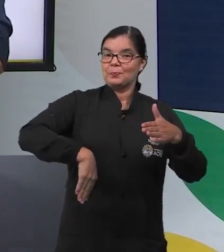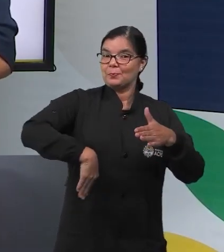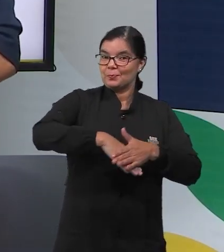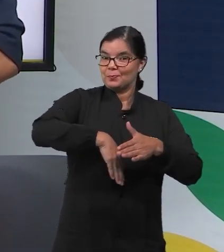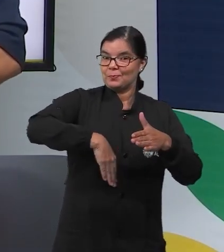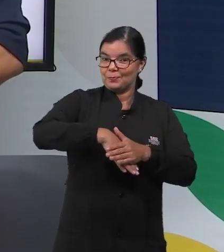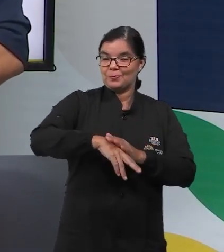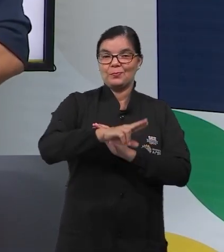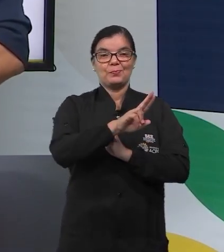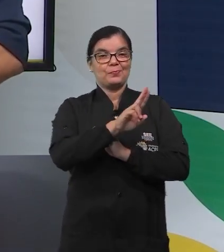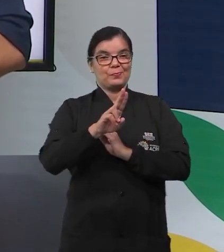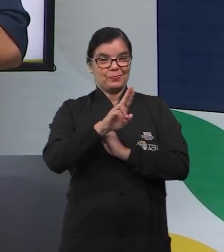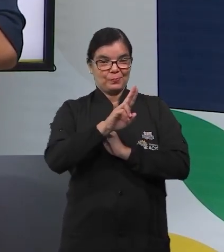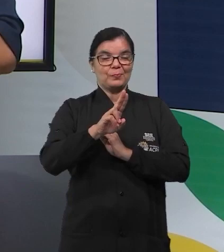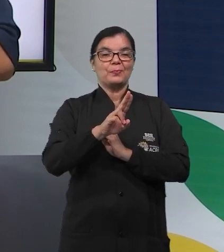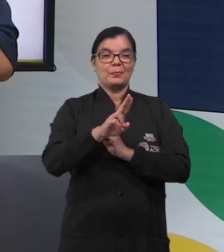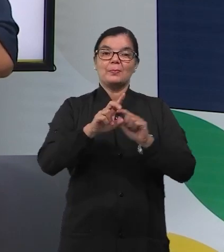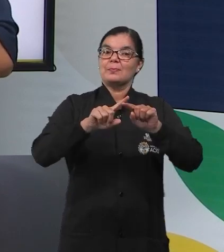leva o nome dele.